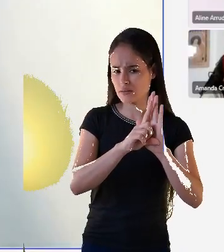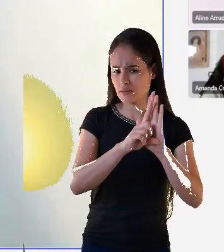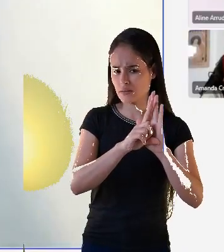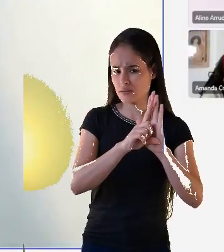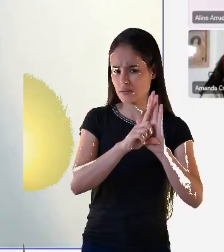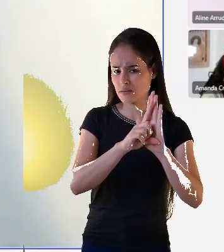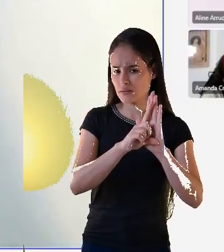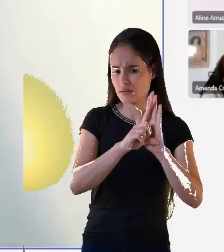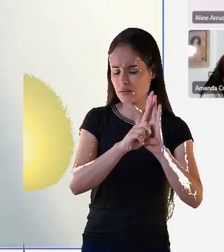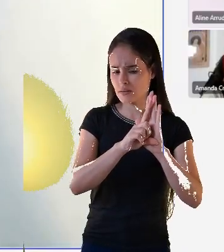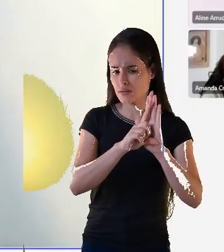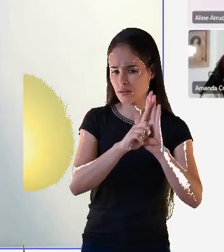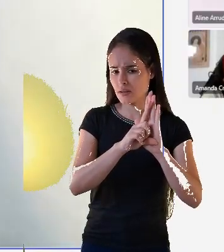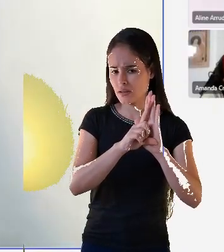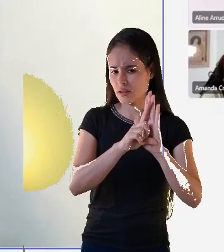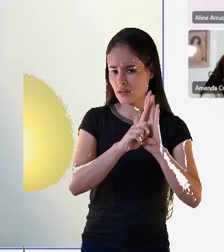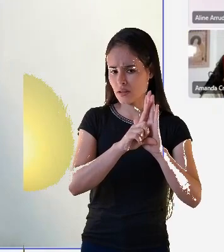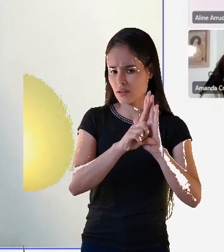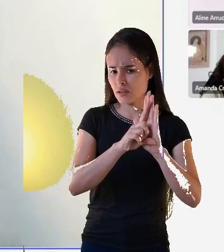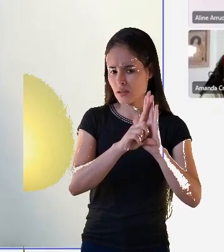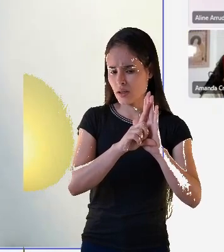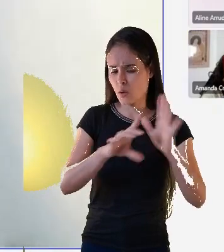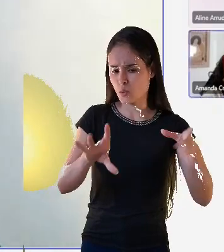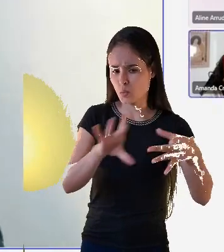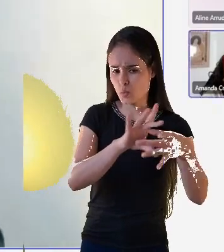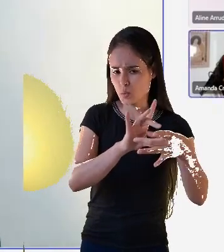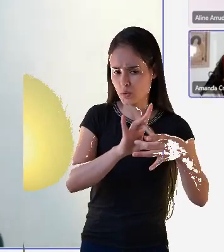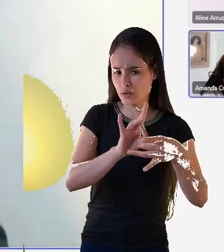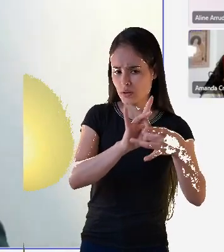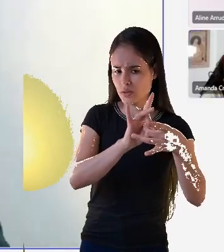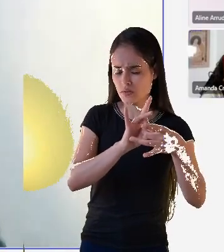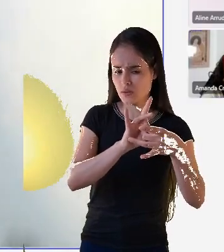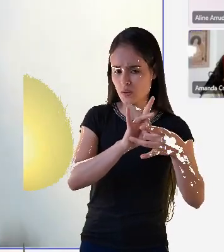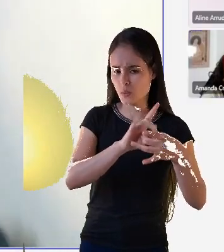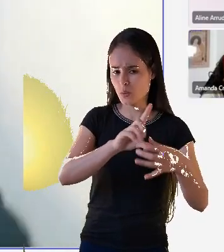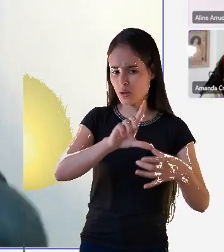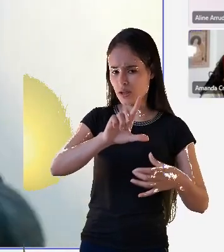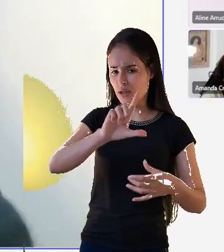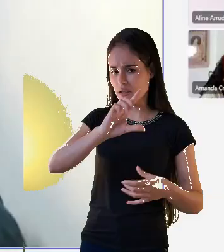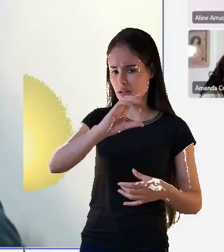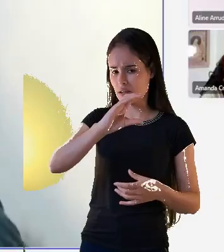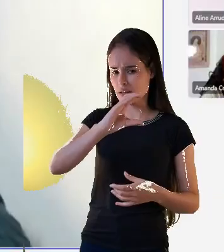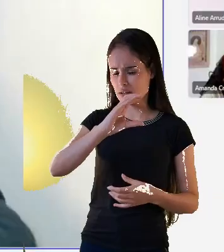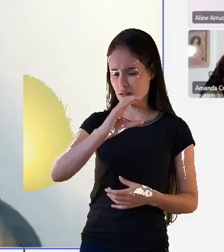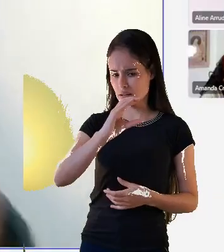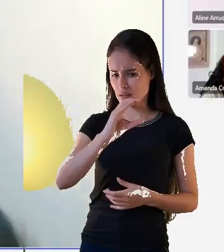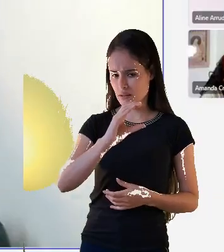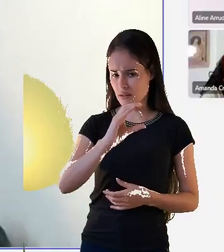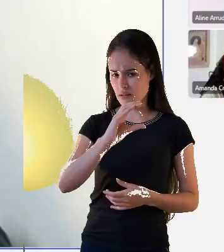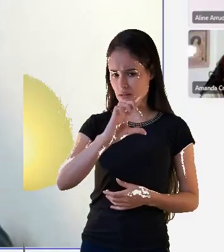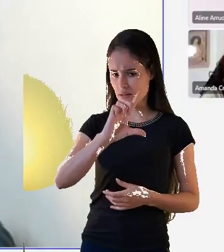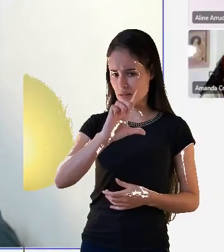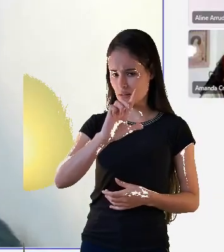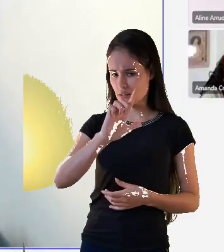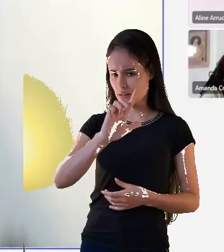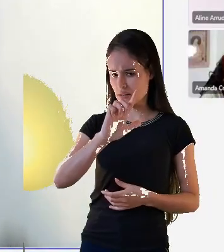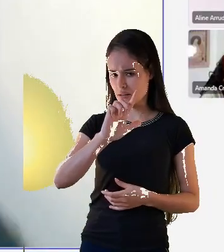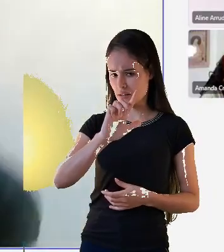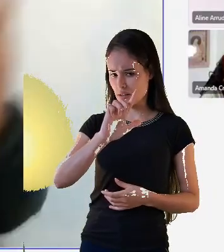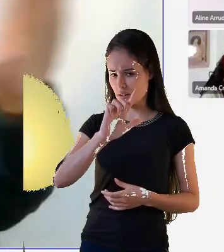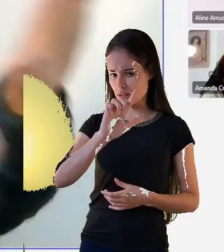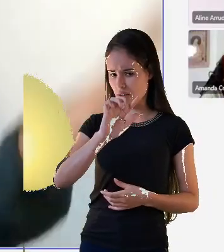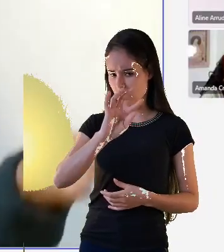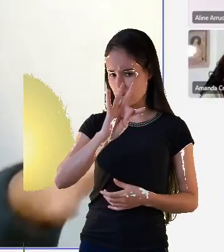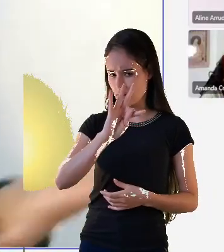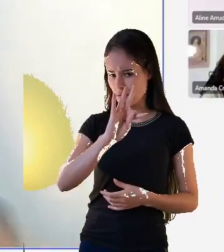de 2016 para cá, fica explícito lá que o trabalho doméstico, jardineiros, cuidadores, não sei o